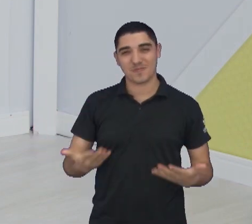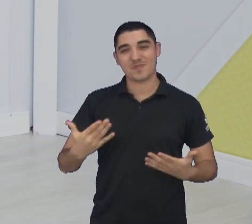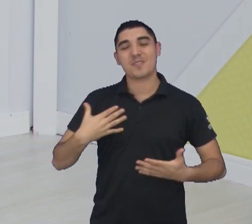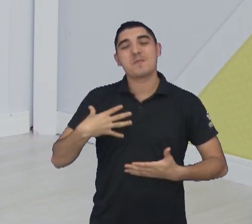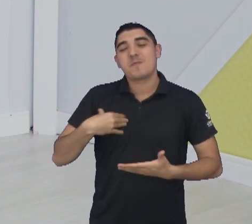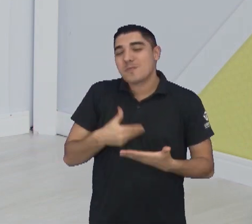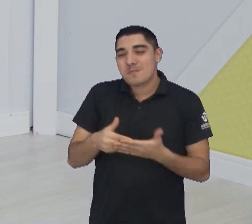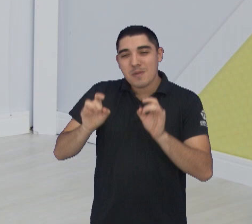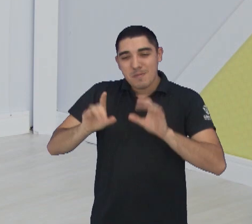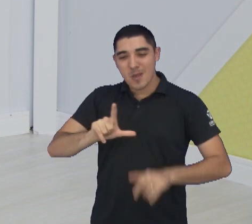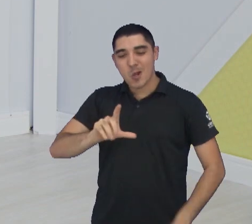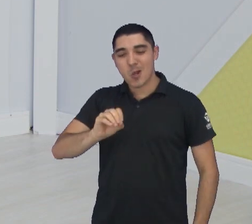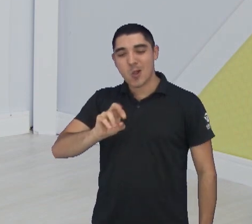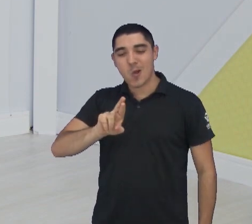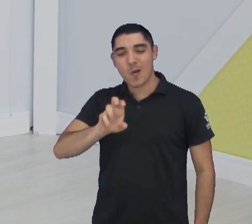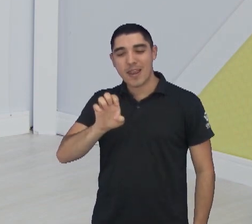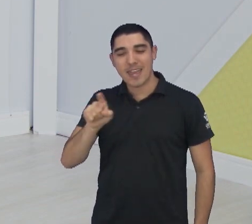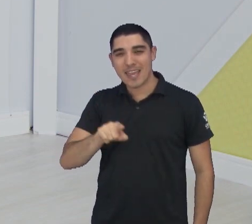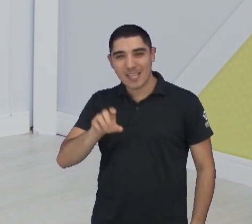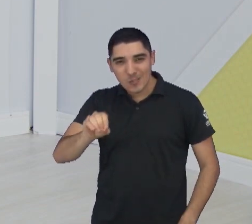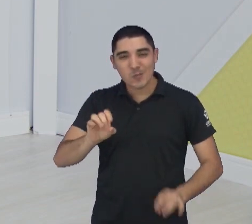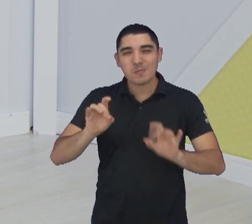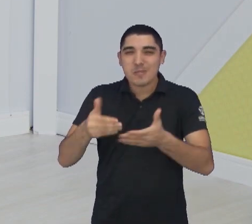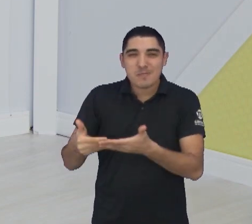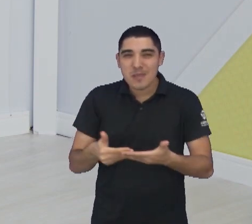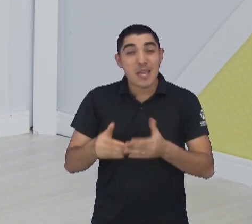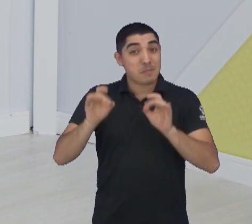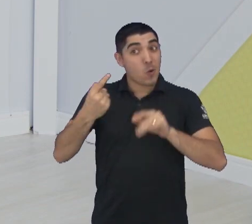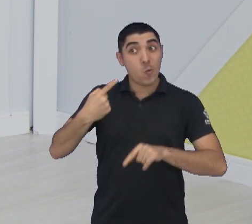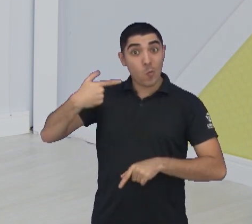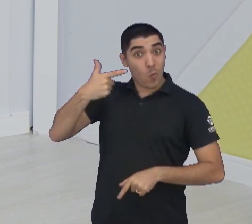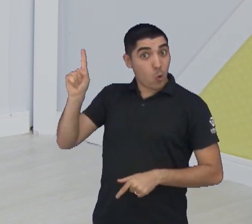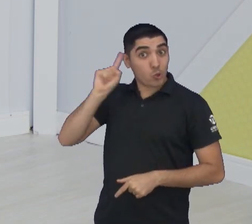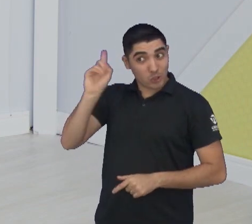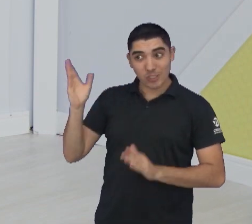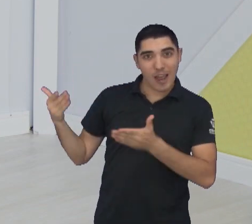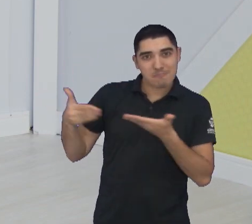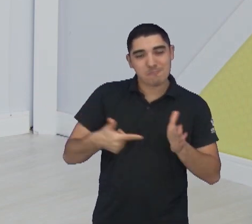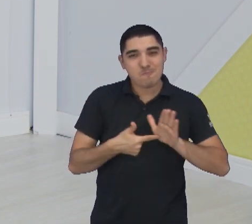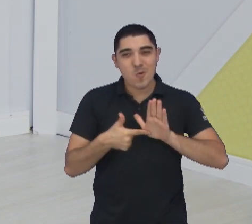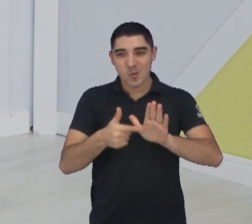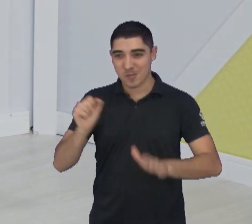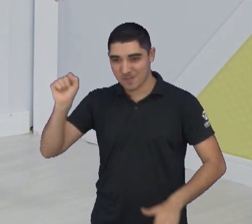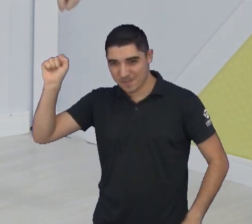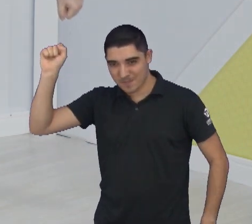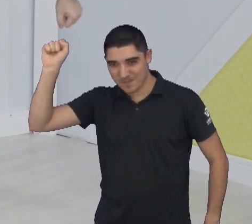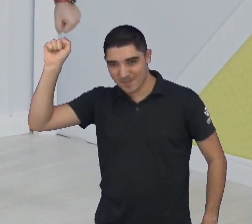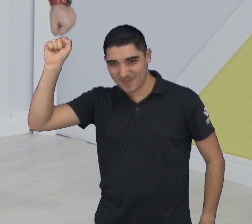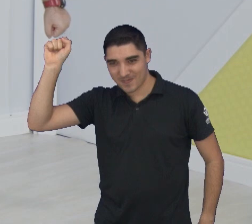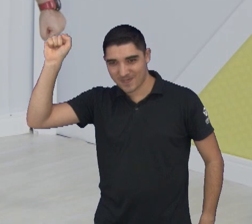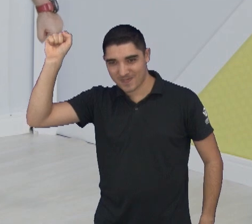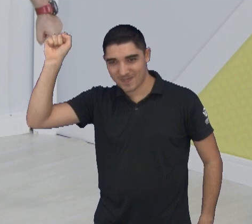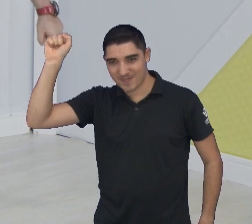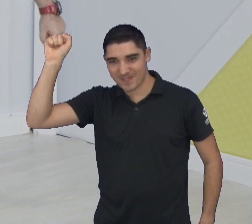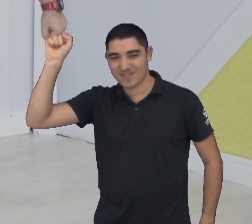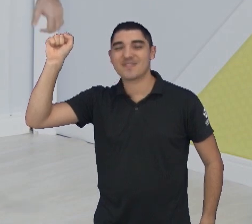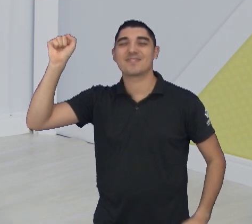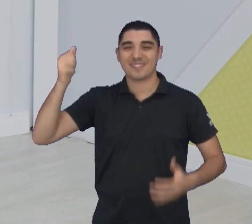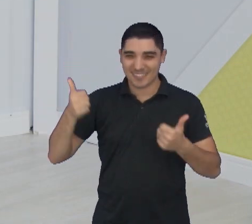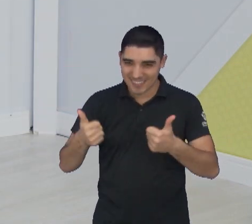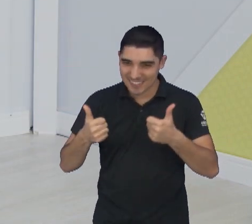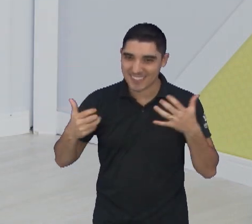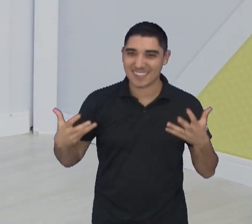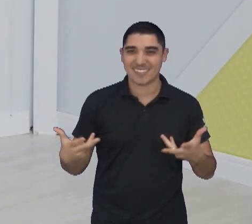o papai do nosso mascotinho, o querido Lorenzo, que veio outro dia aqui a brilhantar o nosso Hora do Esporte. Luizão, aquele soquinho maroto.